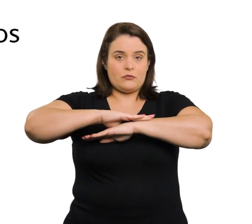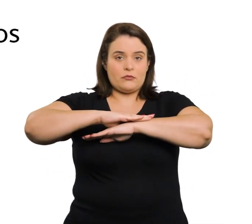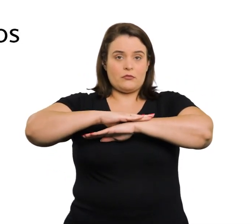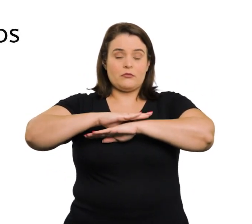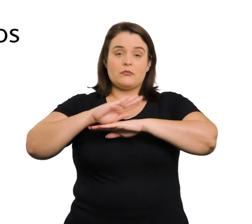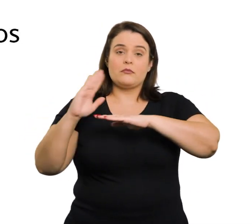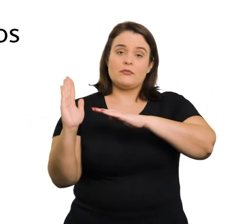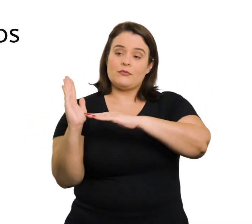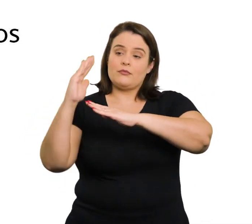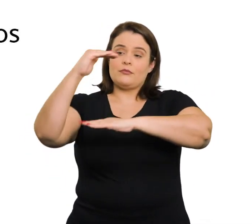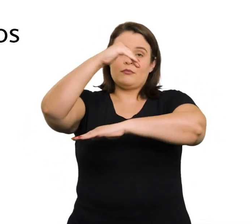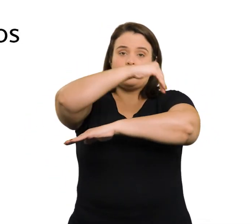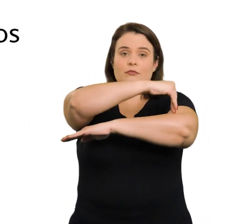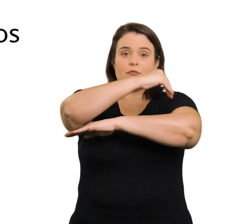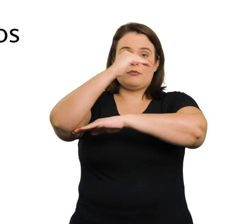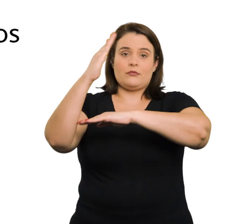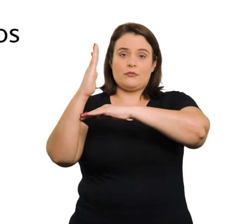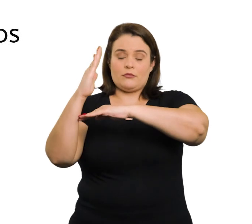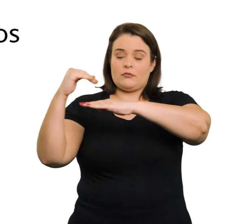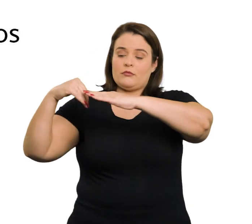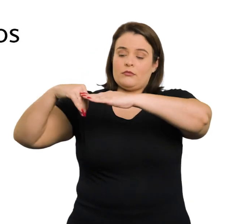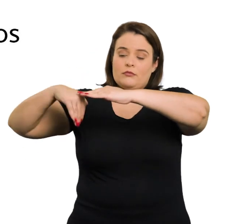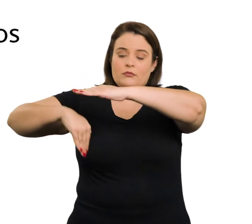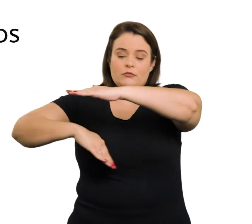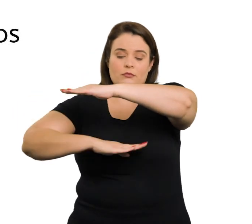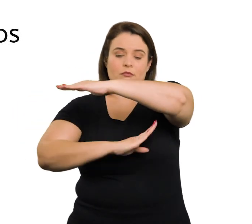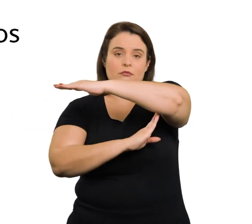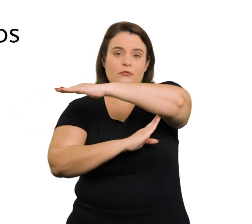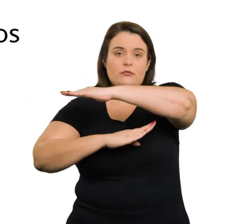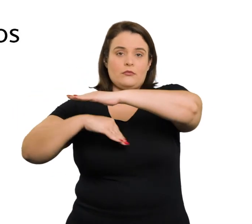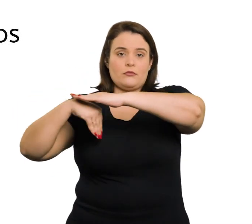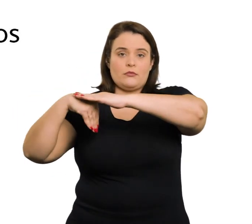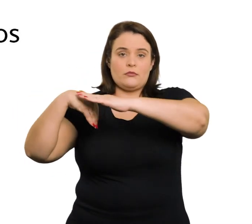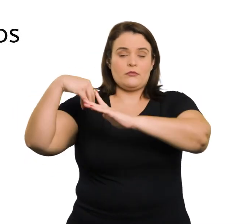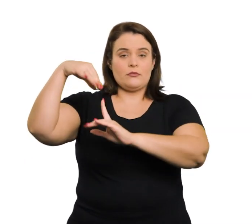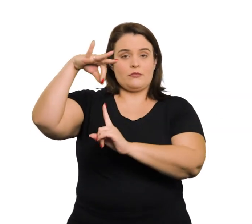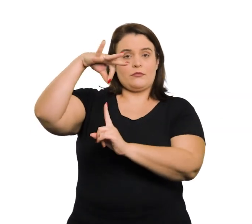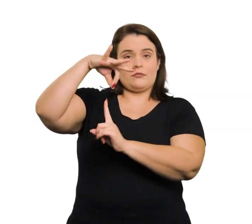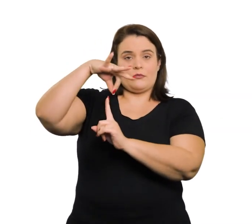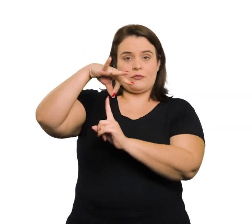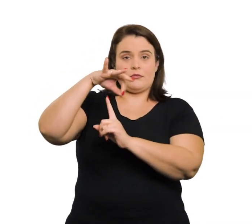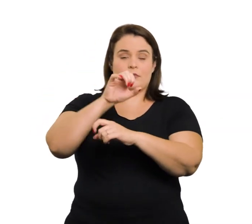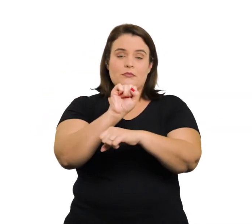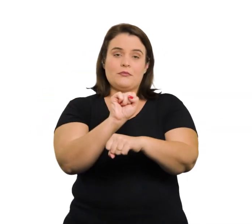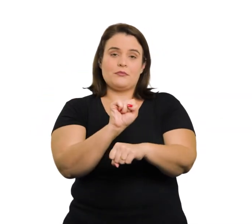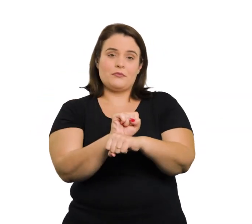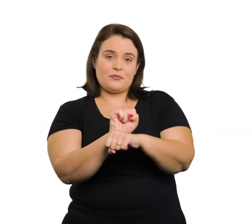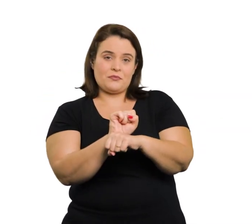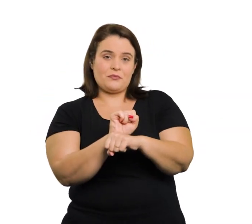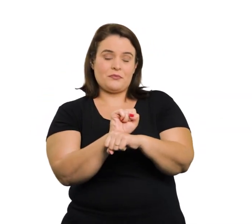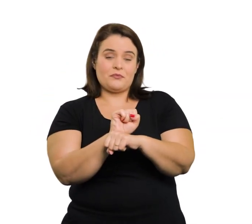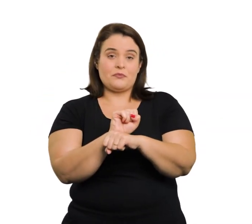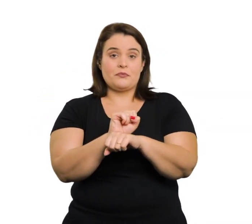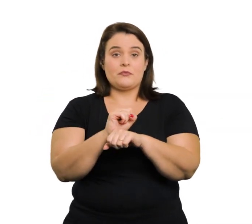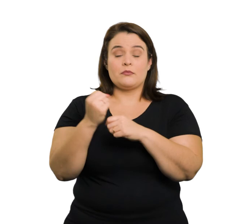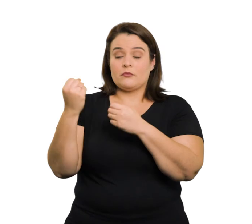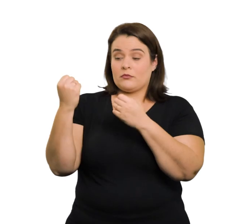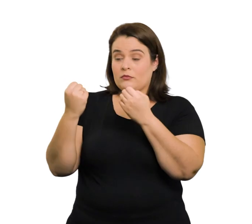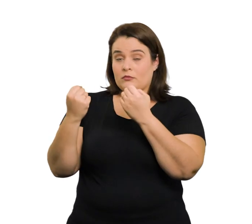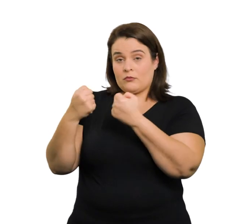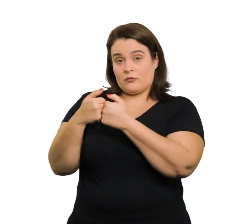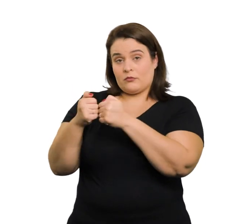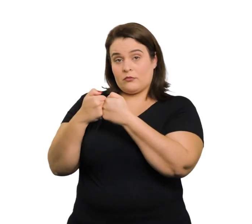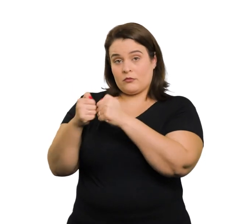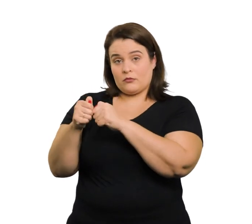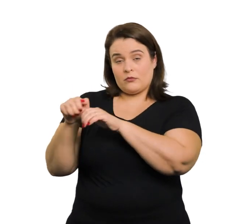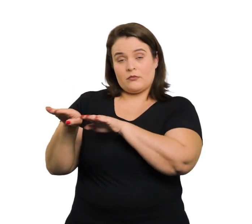travessias, elevadas, passarelas, passagens subterrâneas, pontos, paradas,